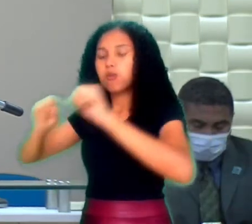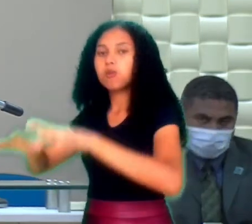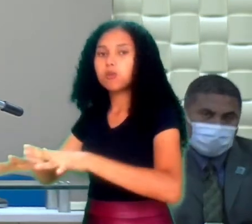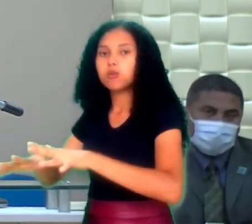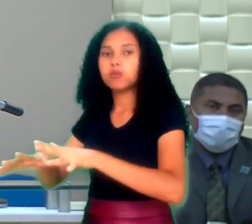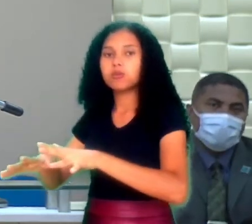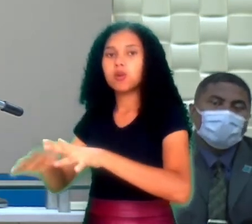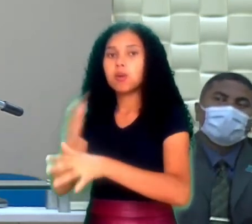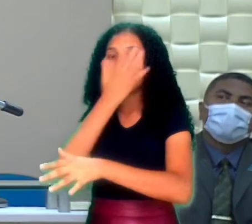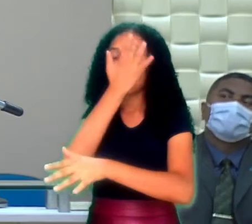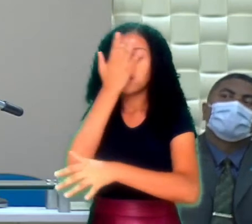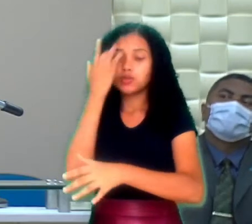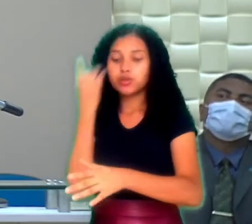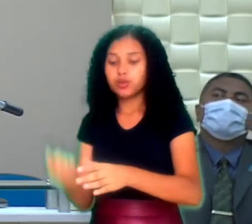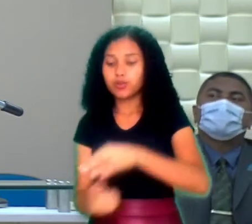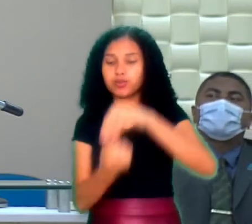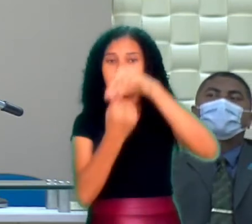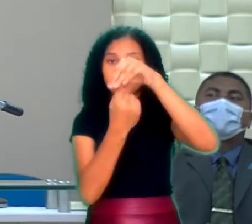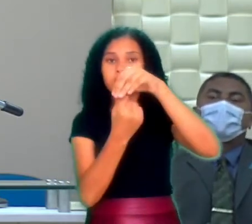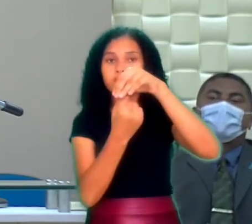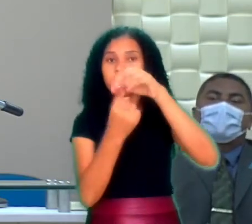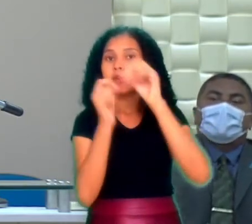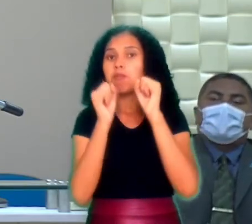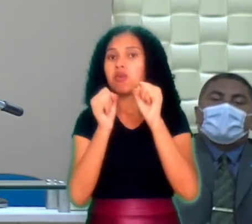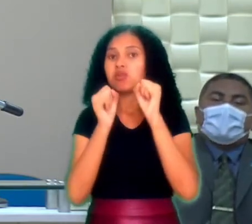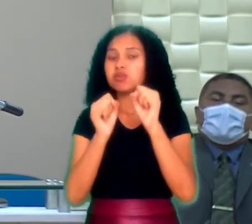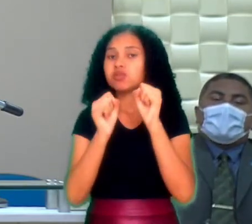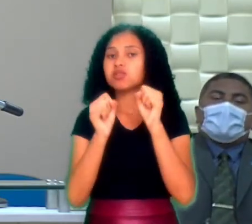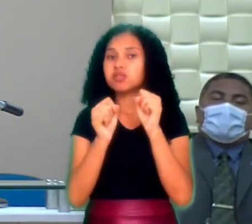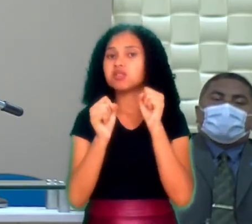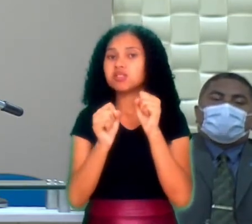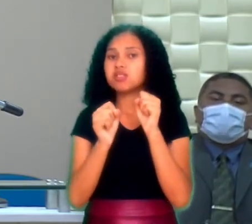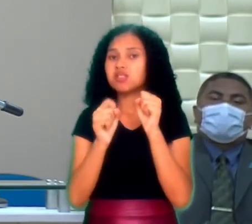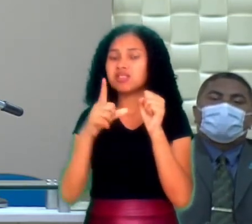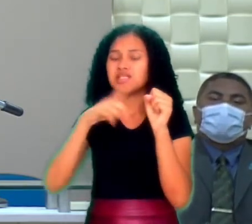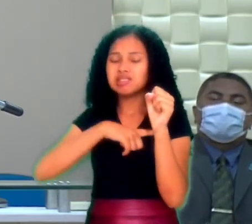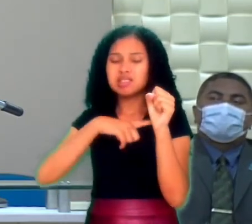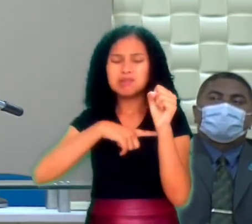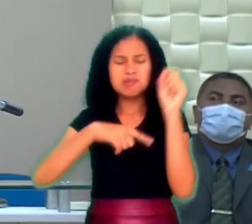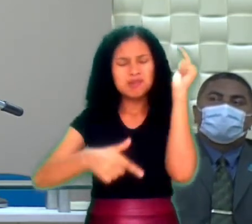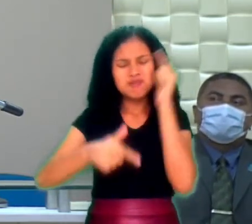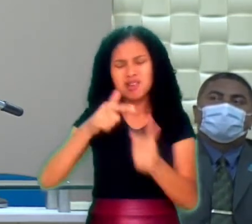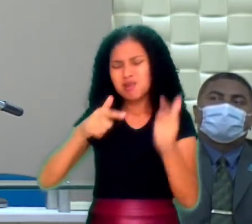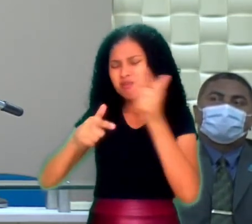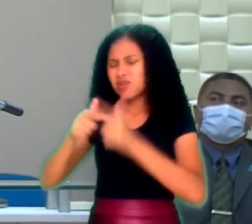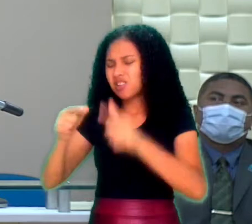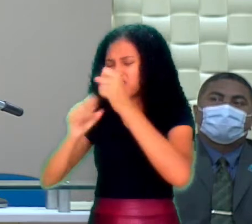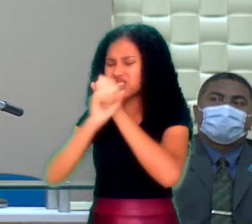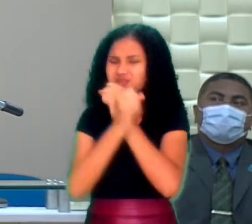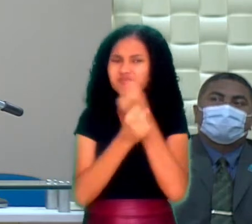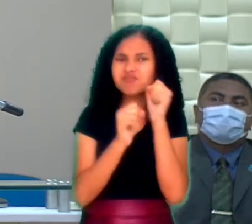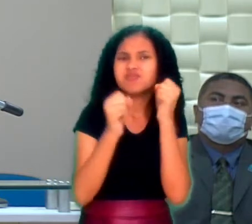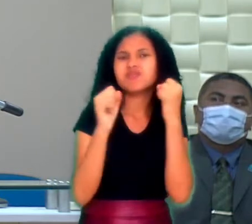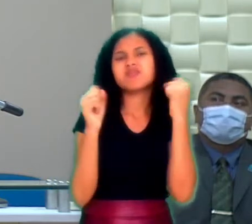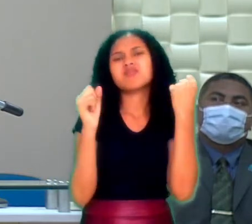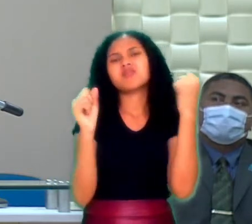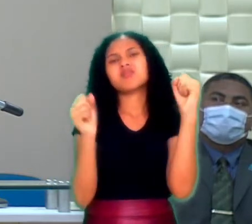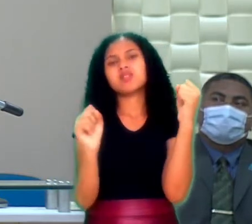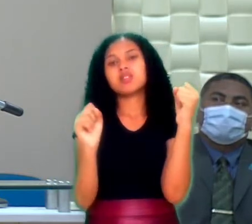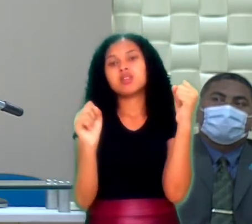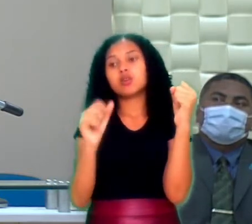esse vento? Não é período para isso. Esse mar nunca esteve assim. Por que agora